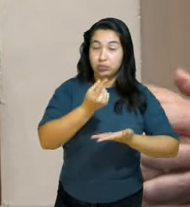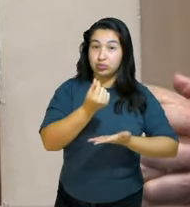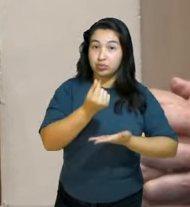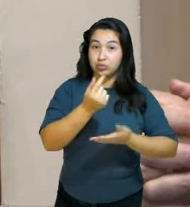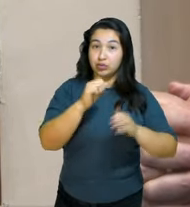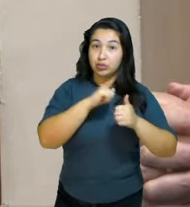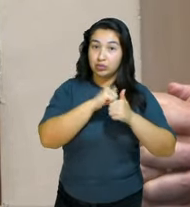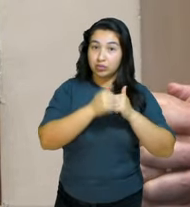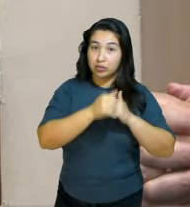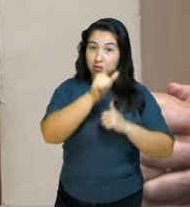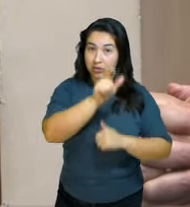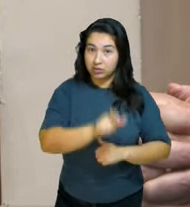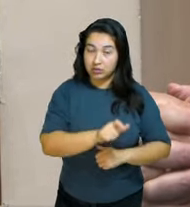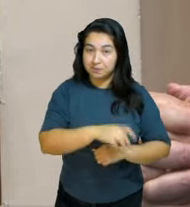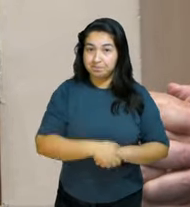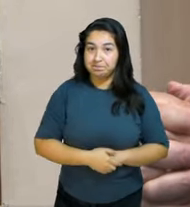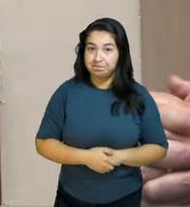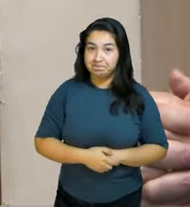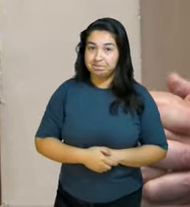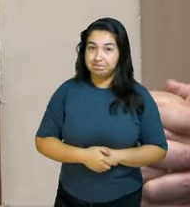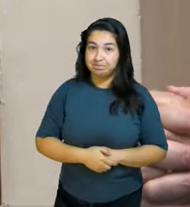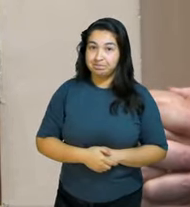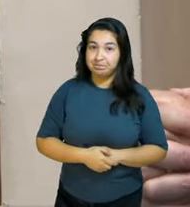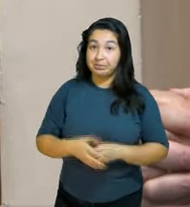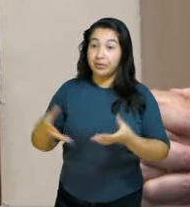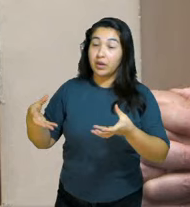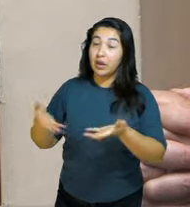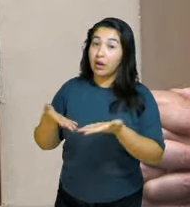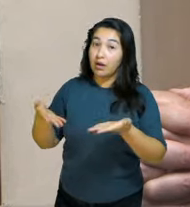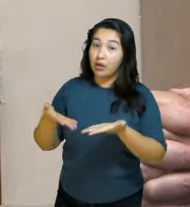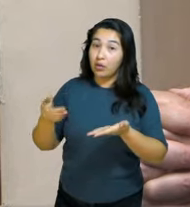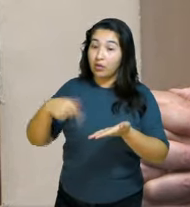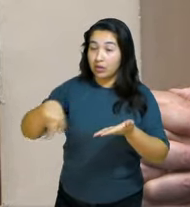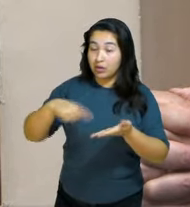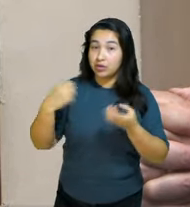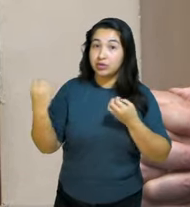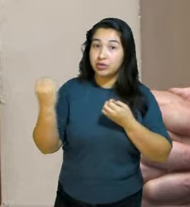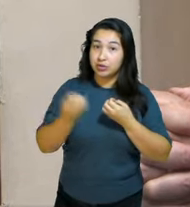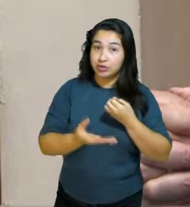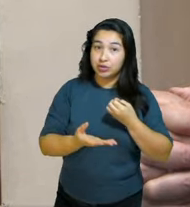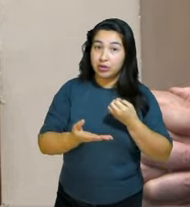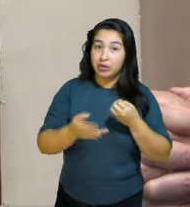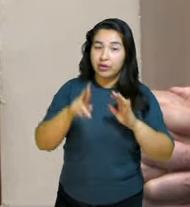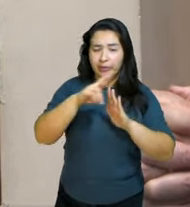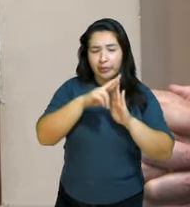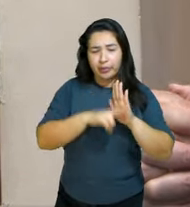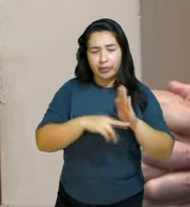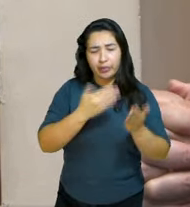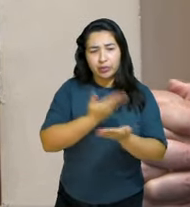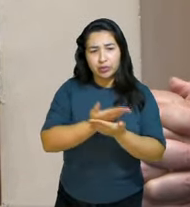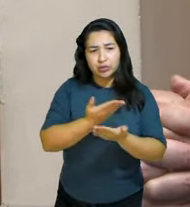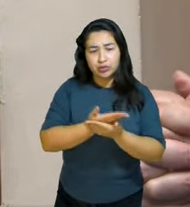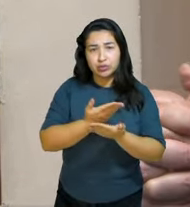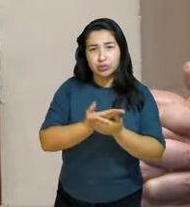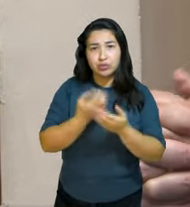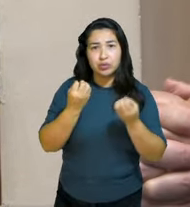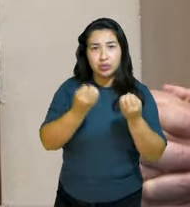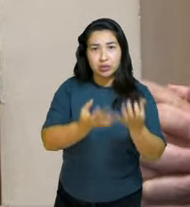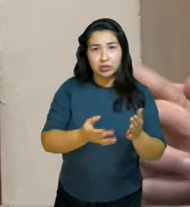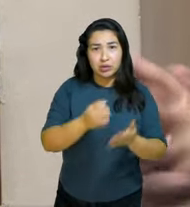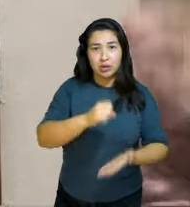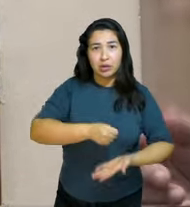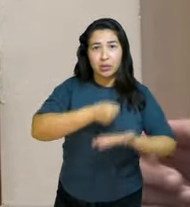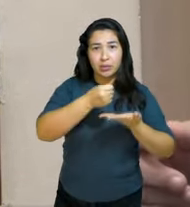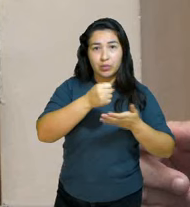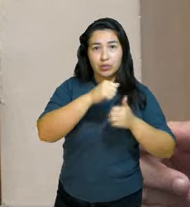E a FESPORT está entregando agora a relação final dos Bolsa Atleta, coisa que o ano passado foi feita já no